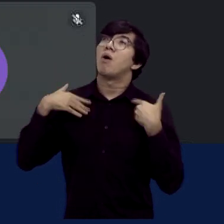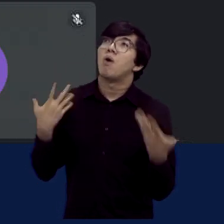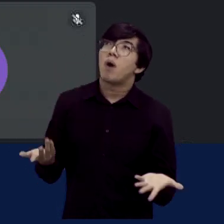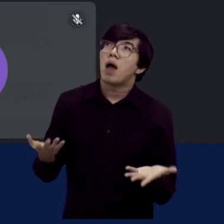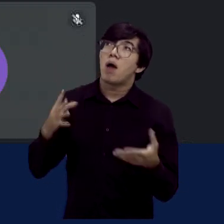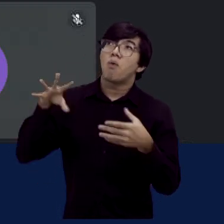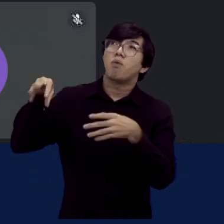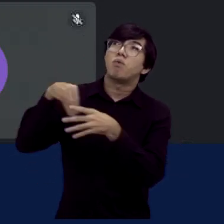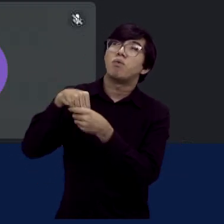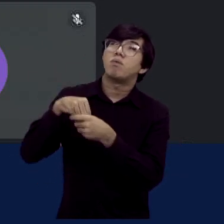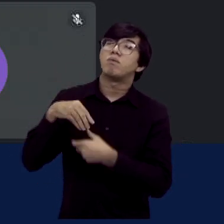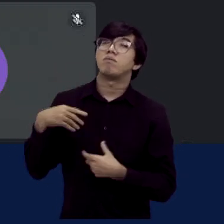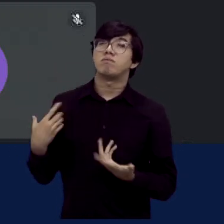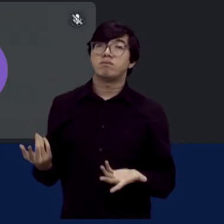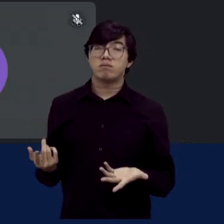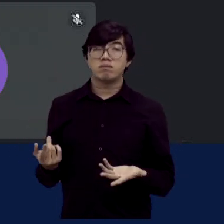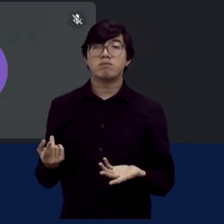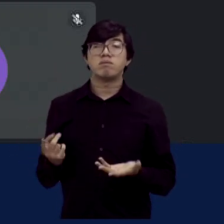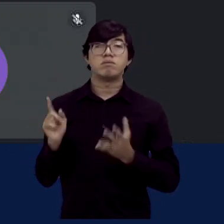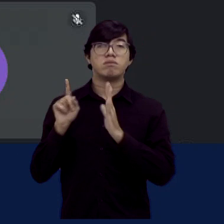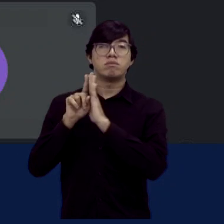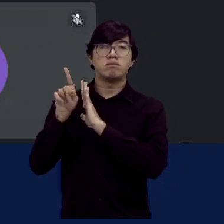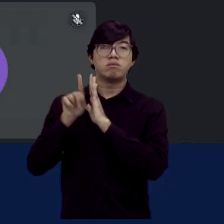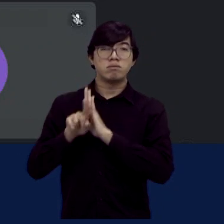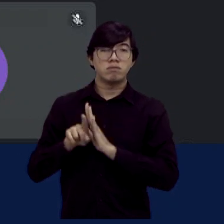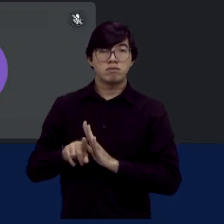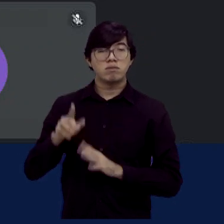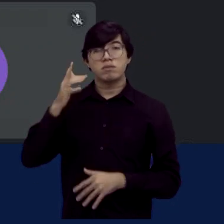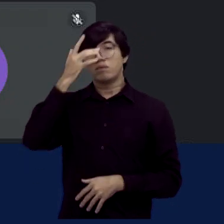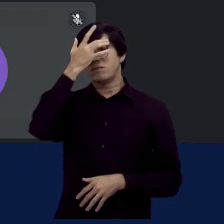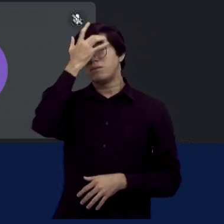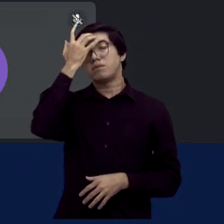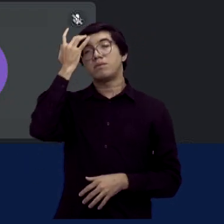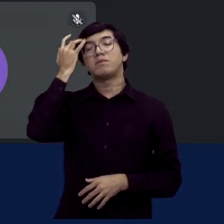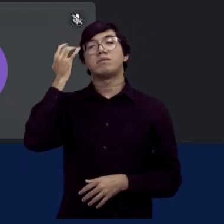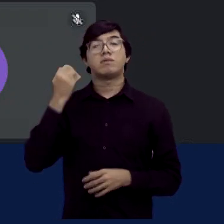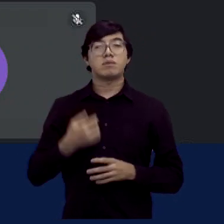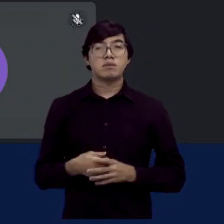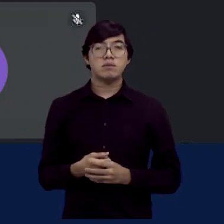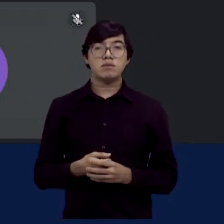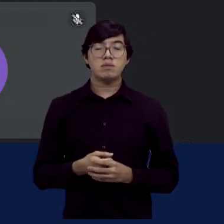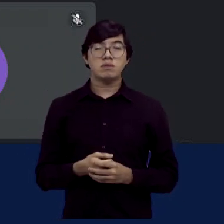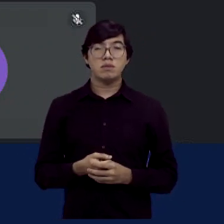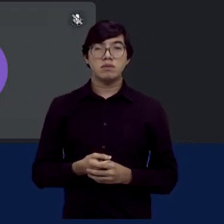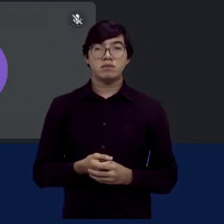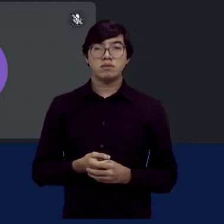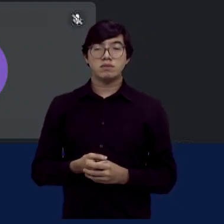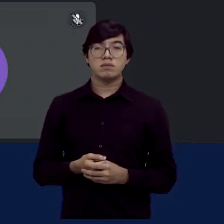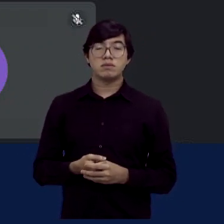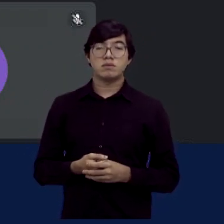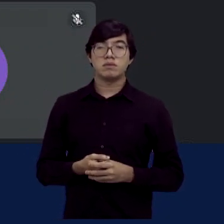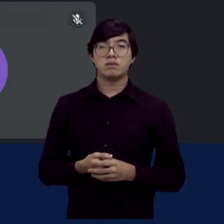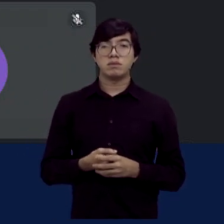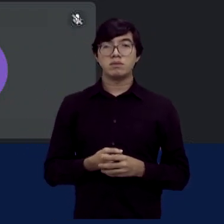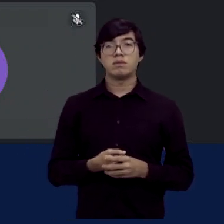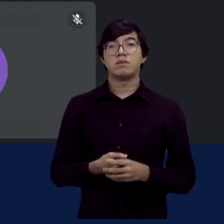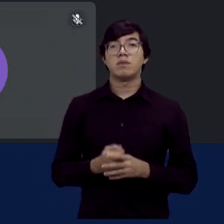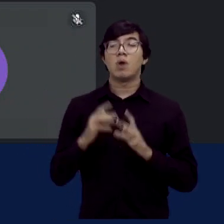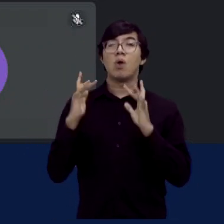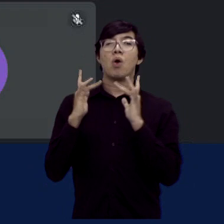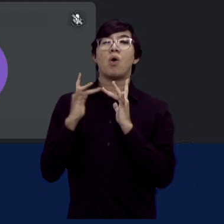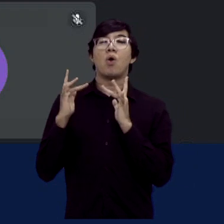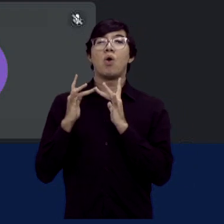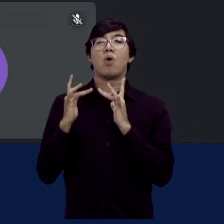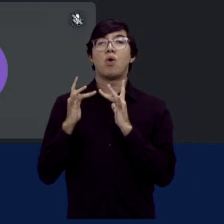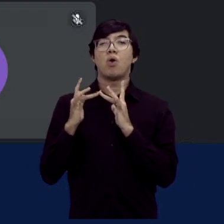artistas. Então, assim, eu tenho uma interação muito próxima, muito boa com as pessoas que desenham